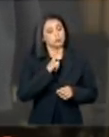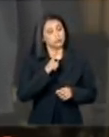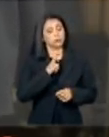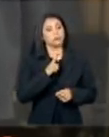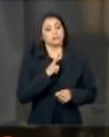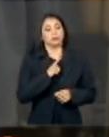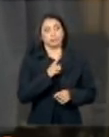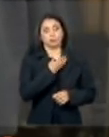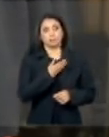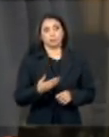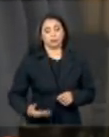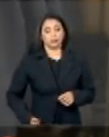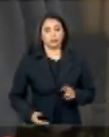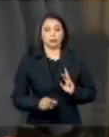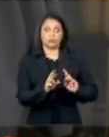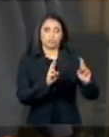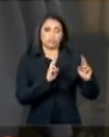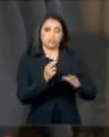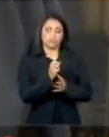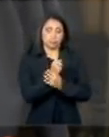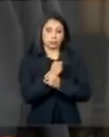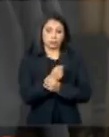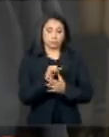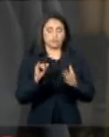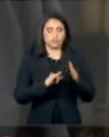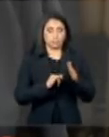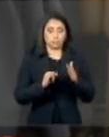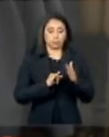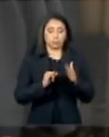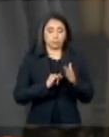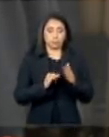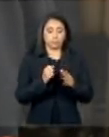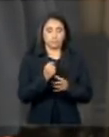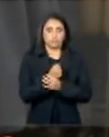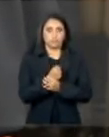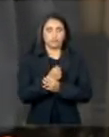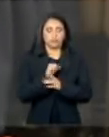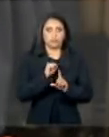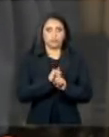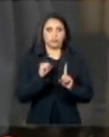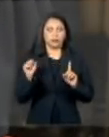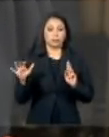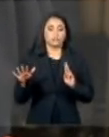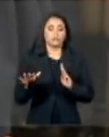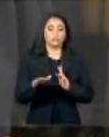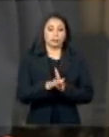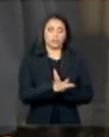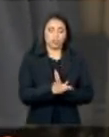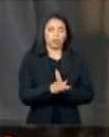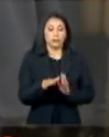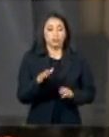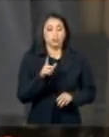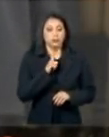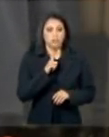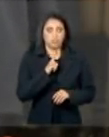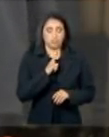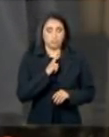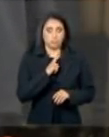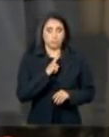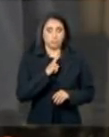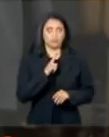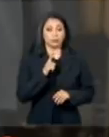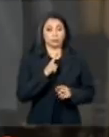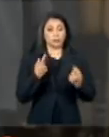público quanto na relação dos segurados do instituto nacional do seguro social com a administração pública aquela aqui e daqui entramos a dicotomia